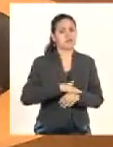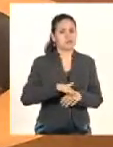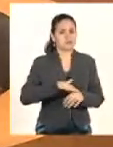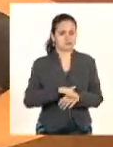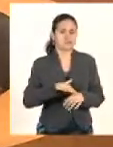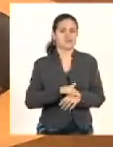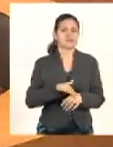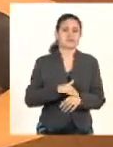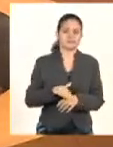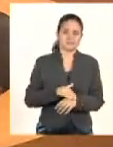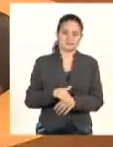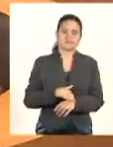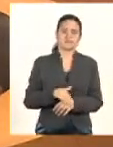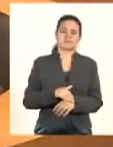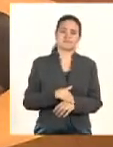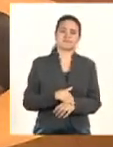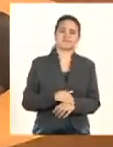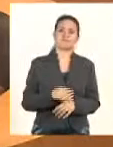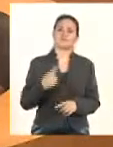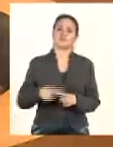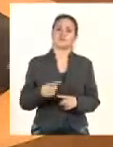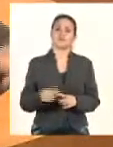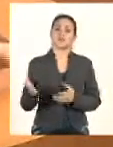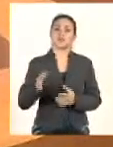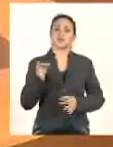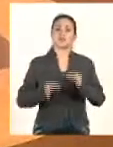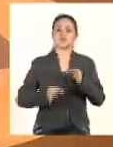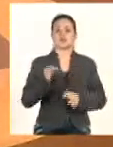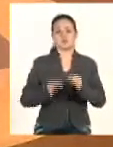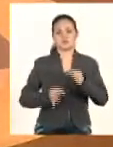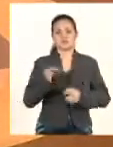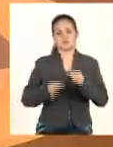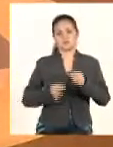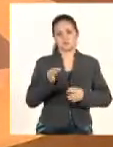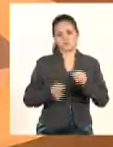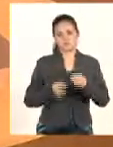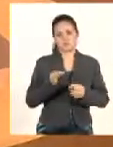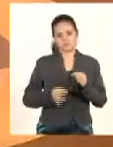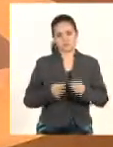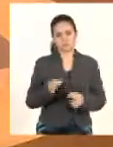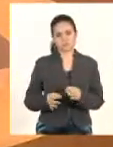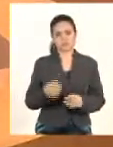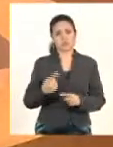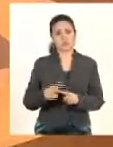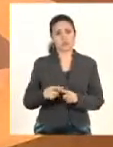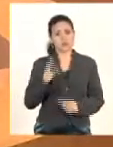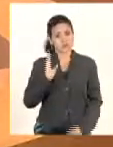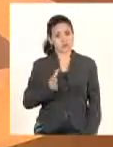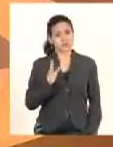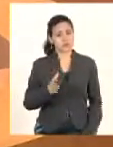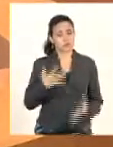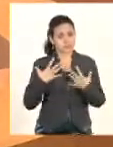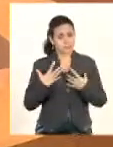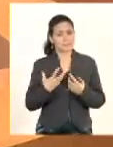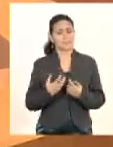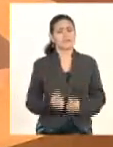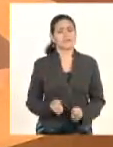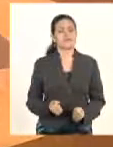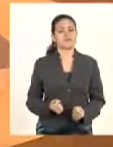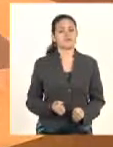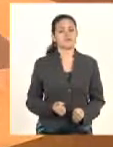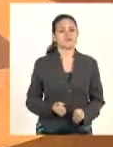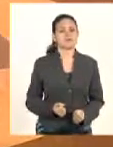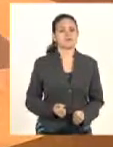e buscar a justiça, uma vez que está provado que a comissão